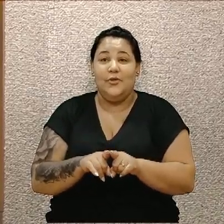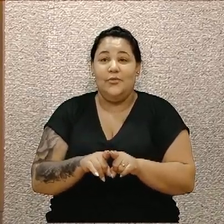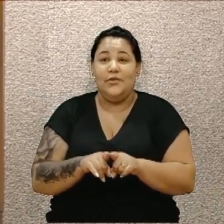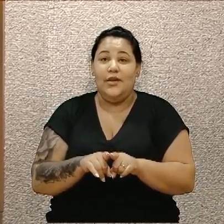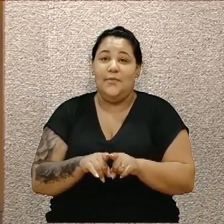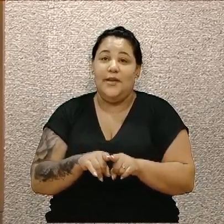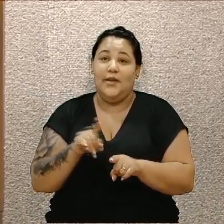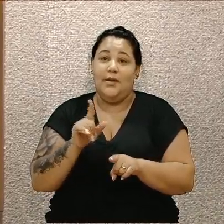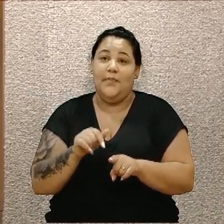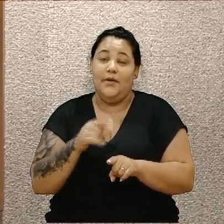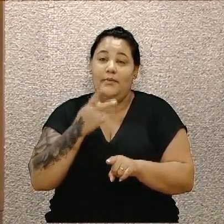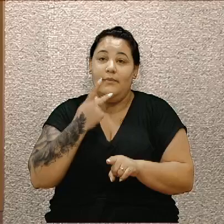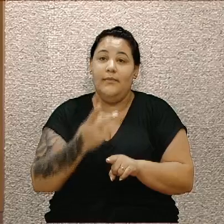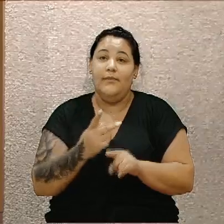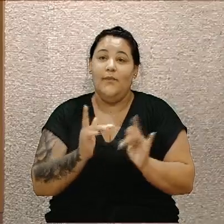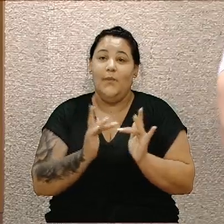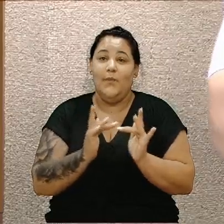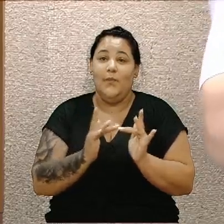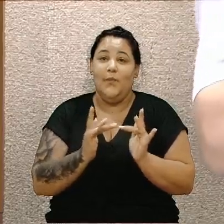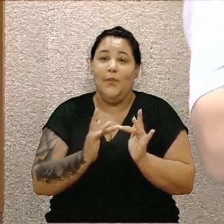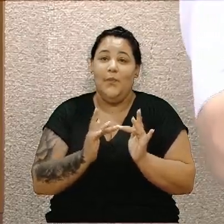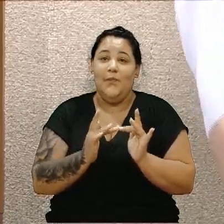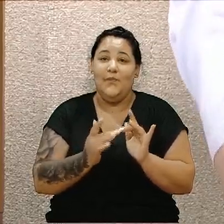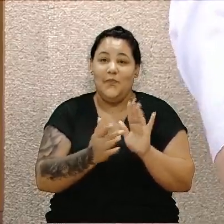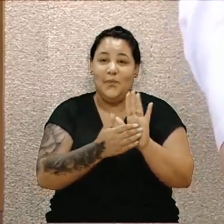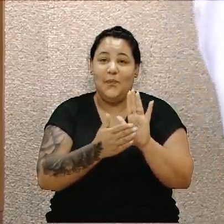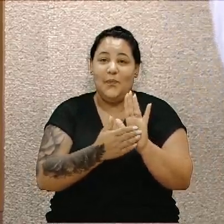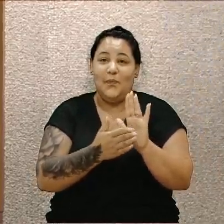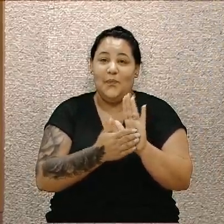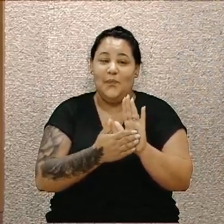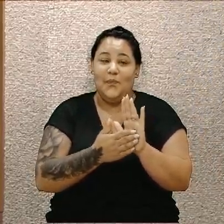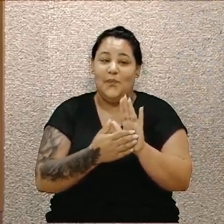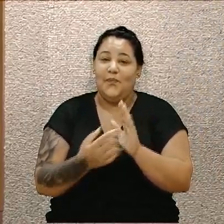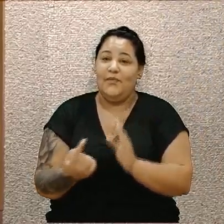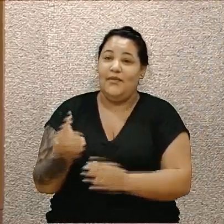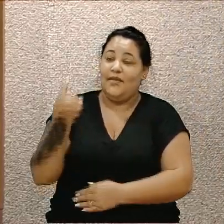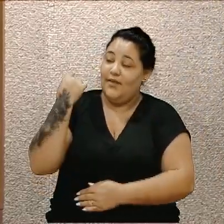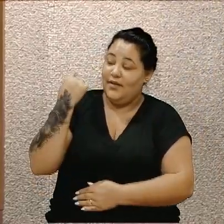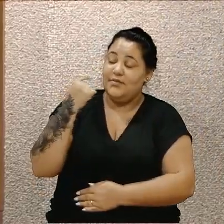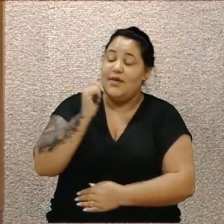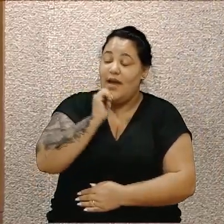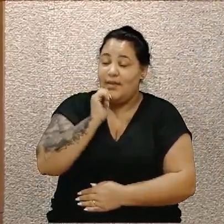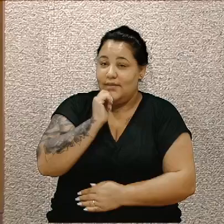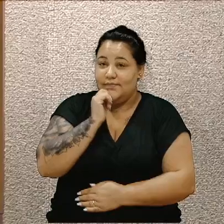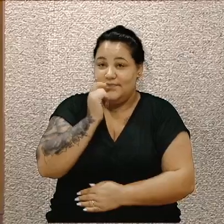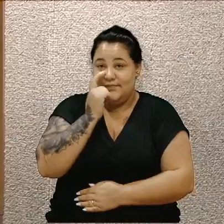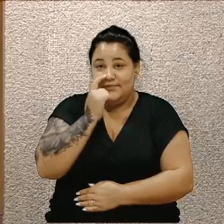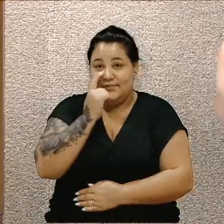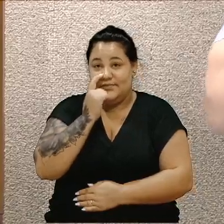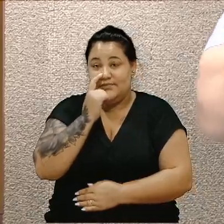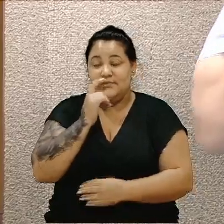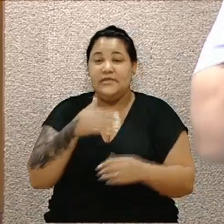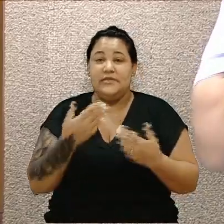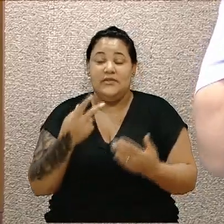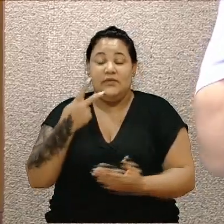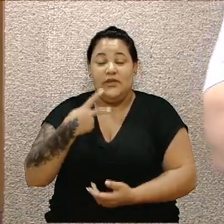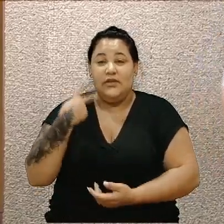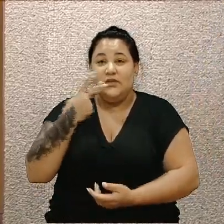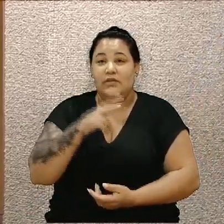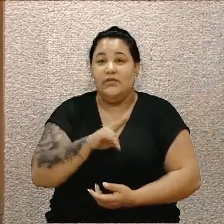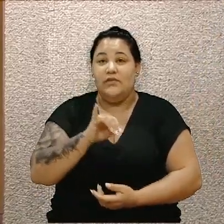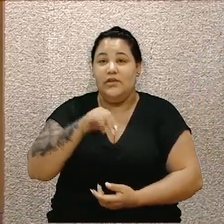pelo governo do Estado. Foi uma proposta que lá atrás ainda, quando o então vereador Vinícius